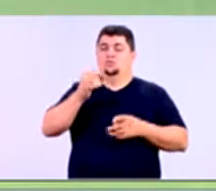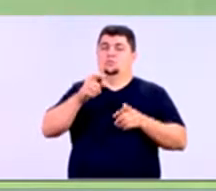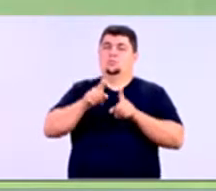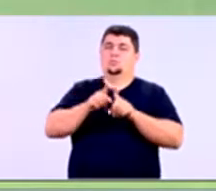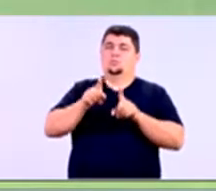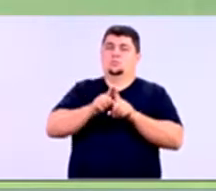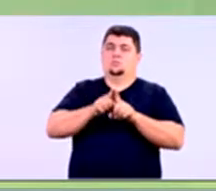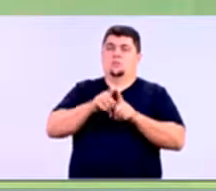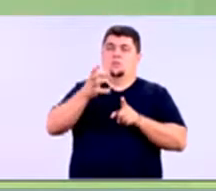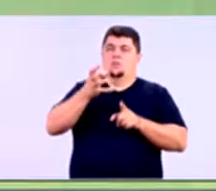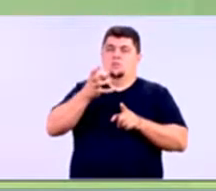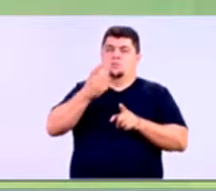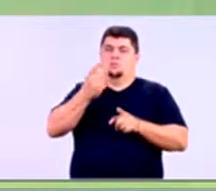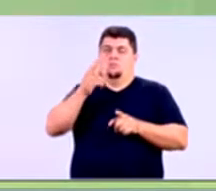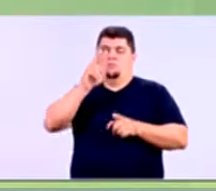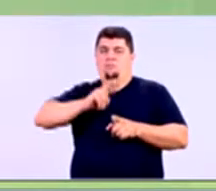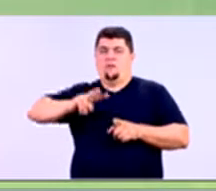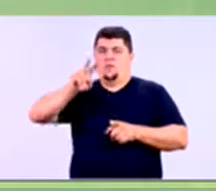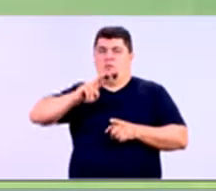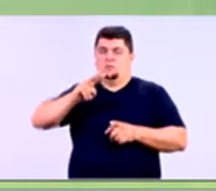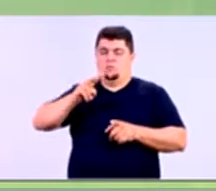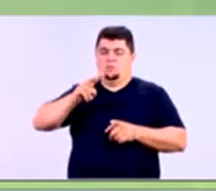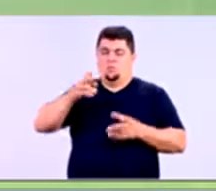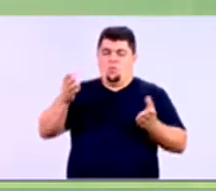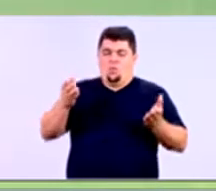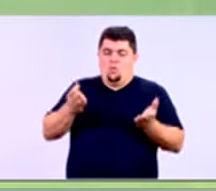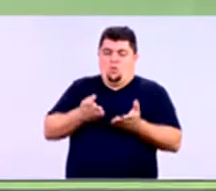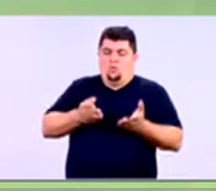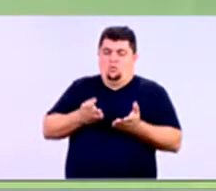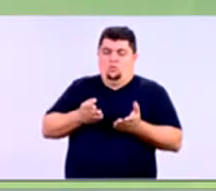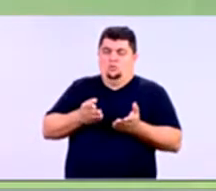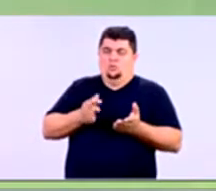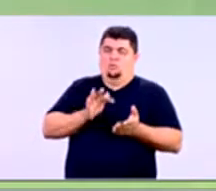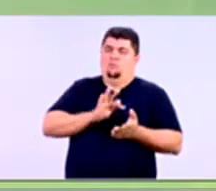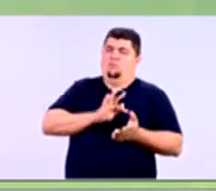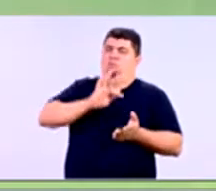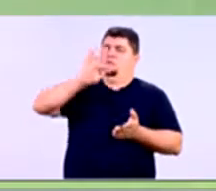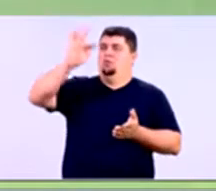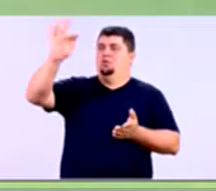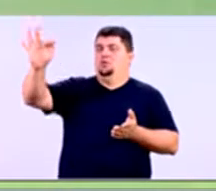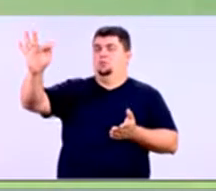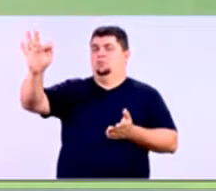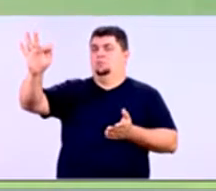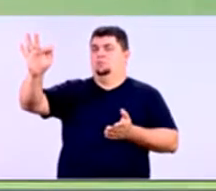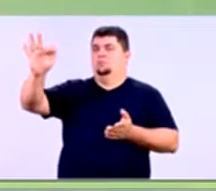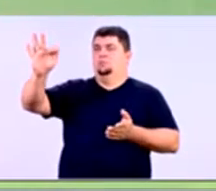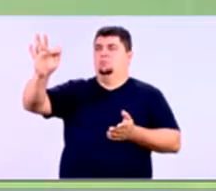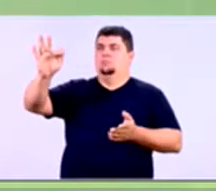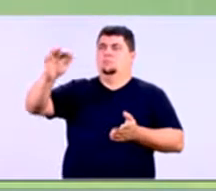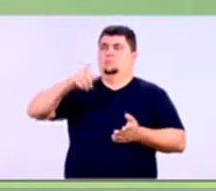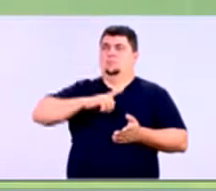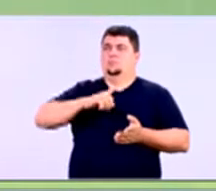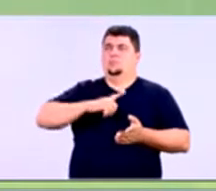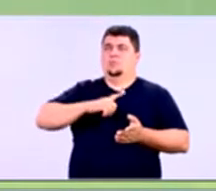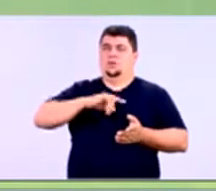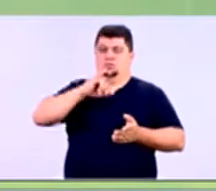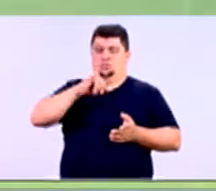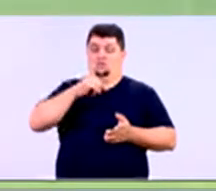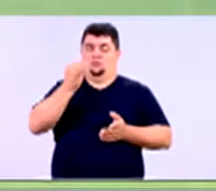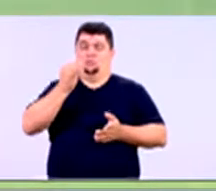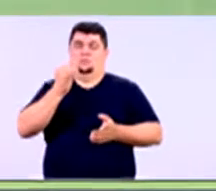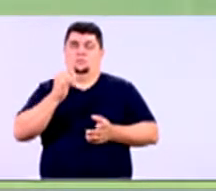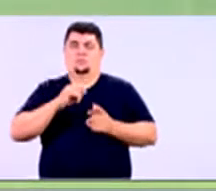pegando um valor na data presente e levando para uma data futura. Então, por isso que há o acréscimo de